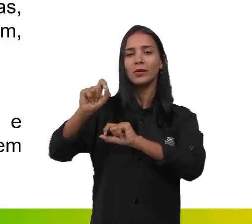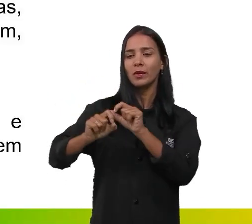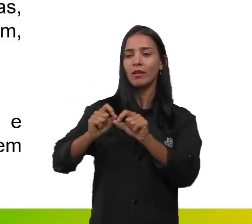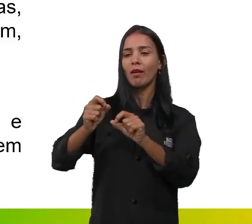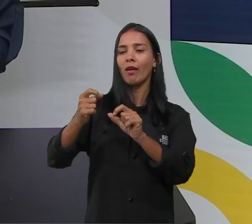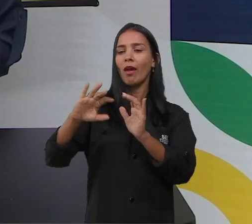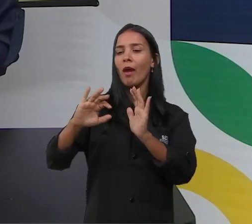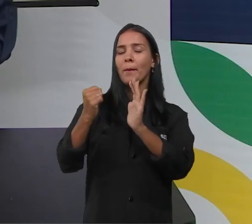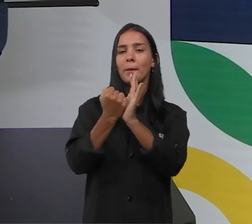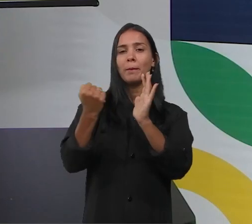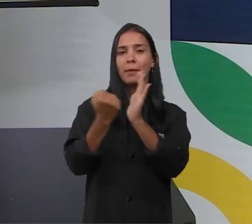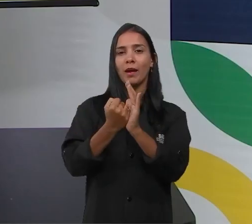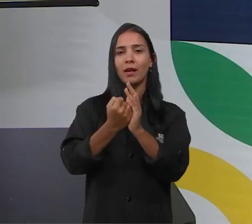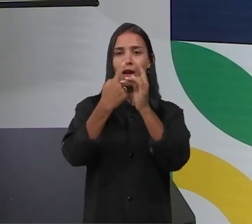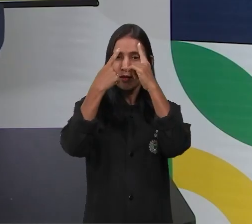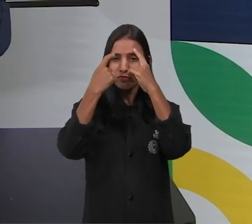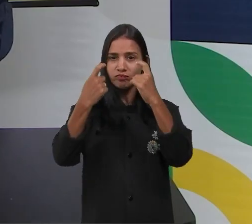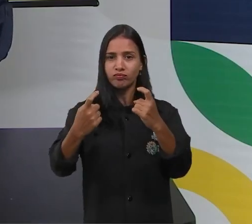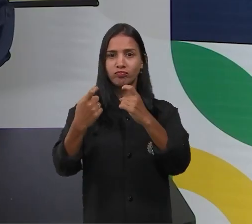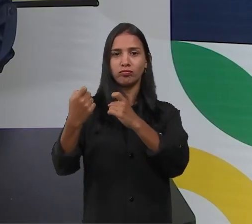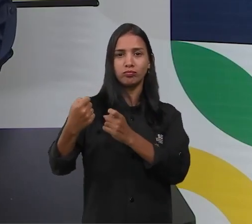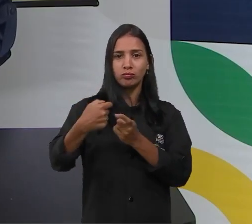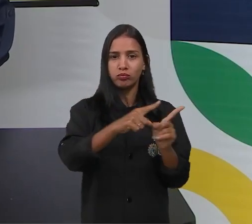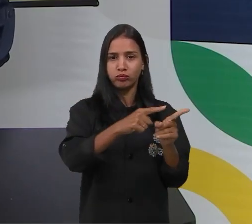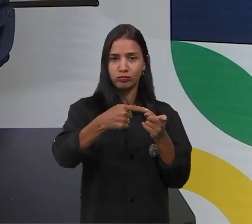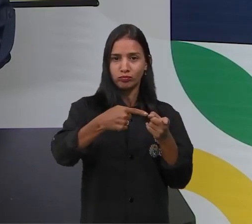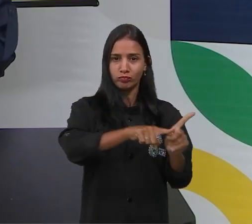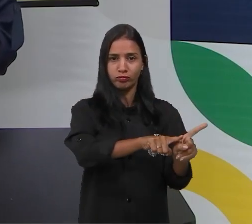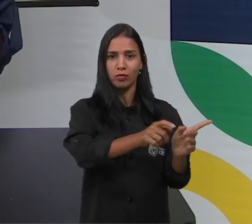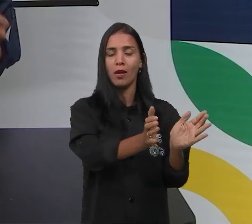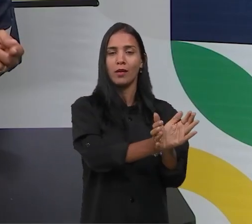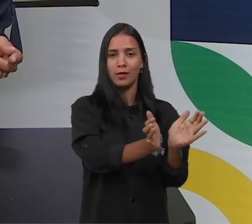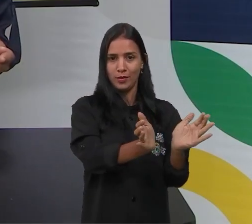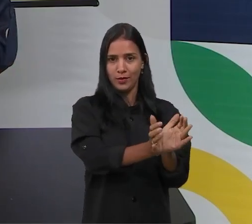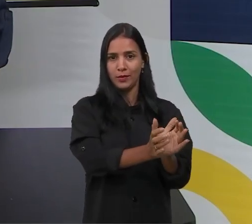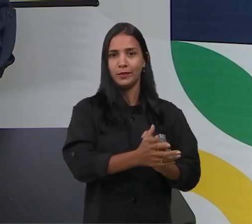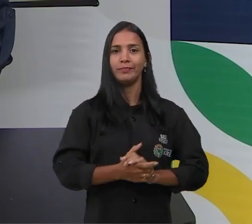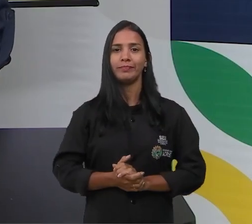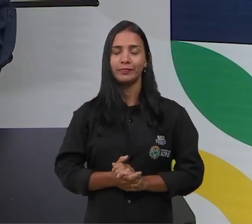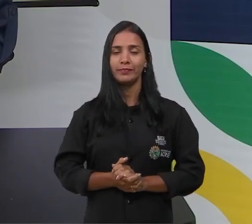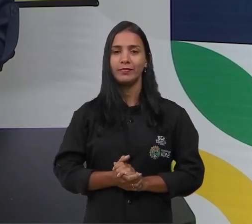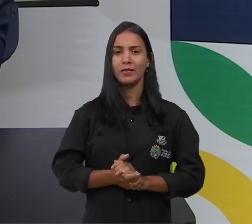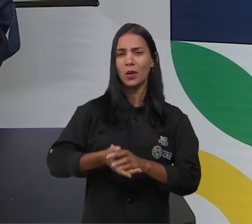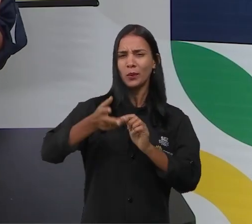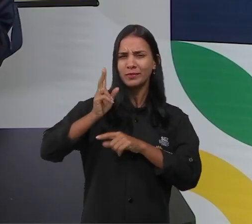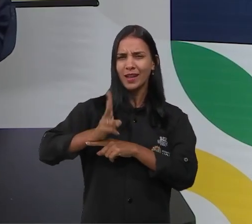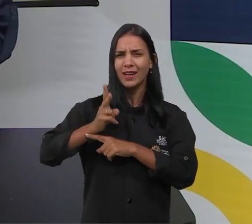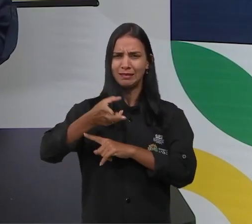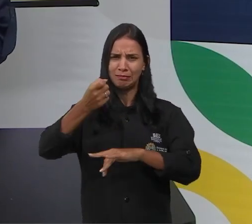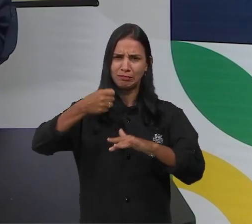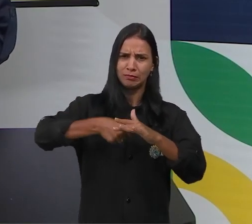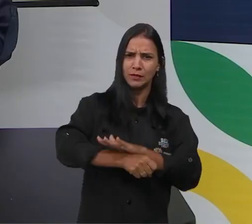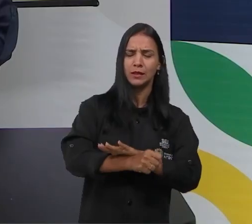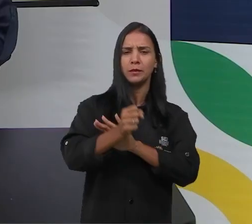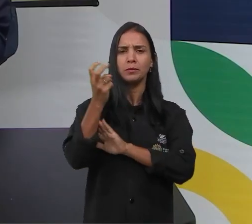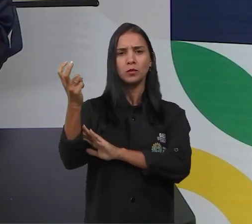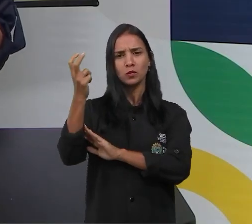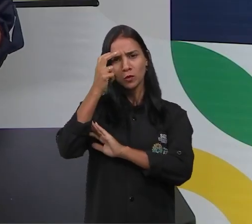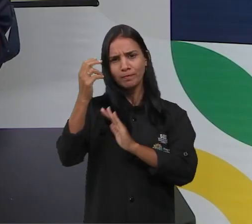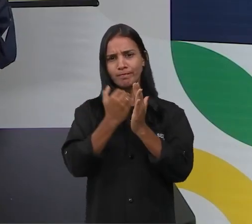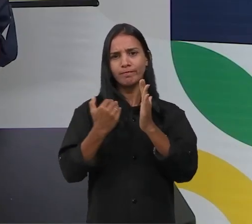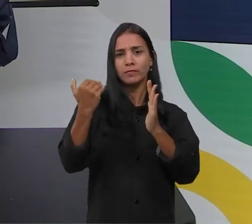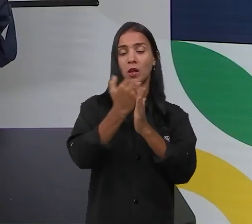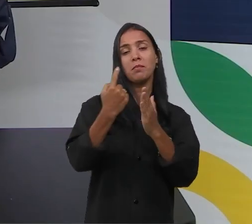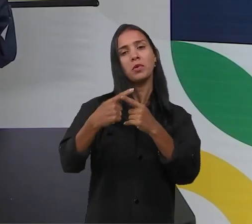Então a gente fica pensando aqui na situação dessa imposição cultural, como posso eu,